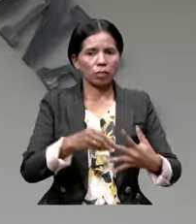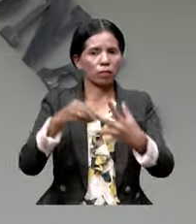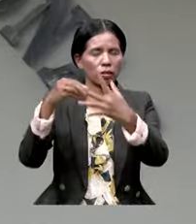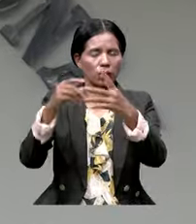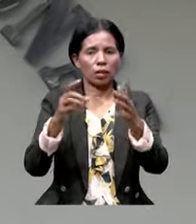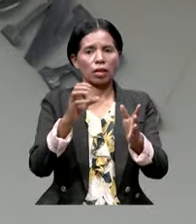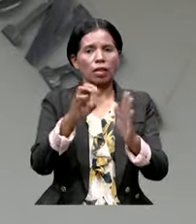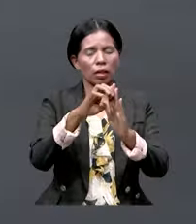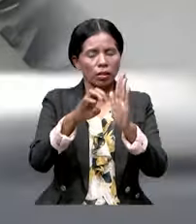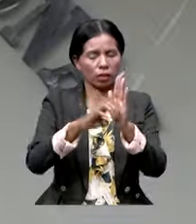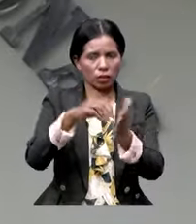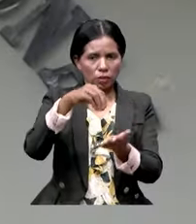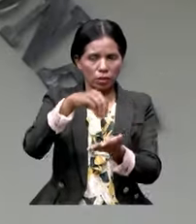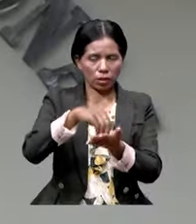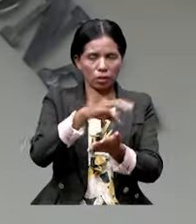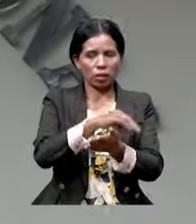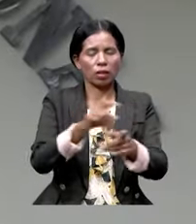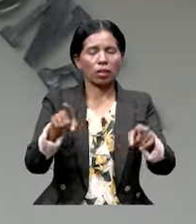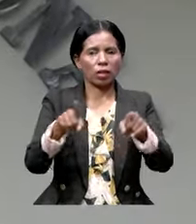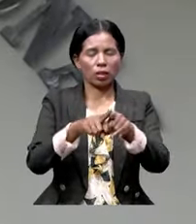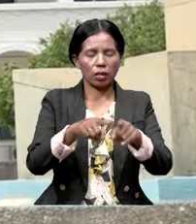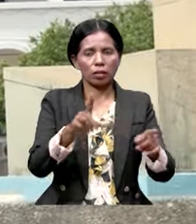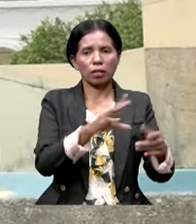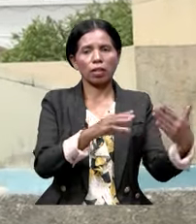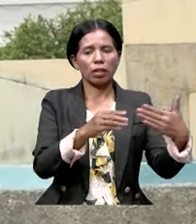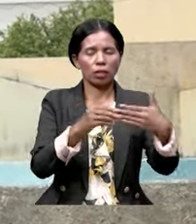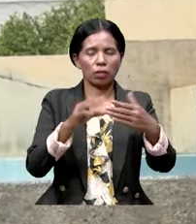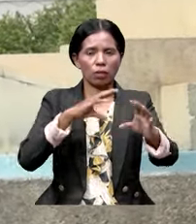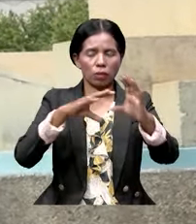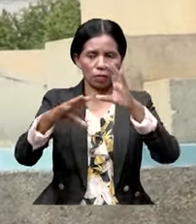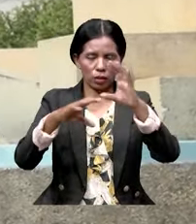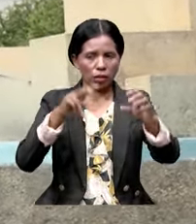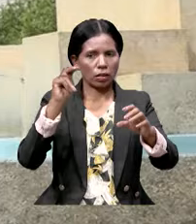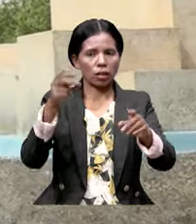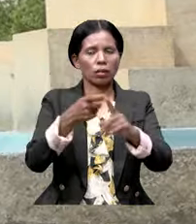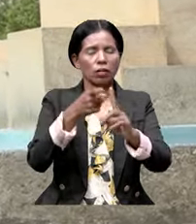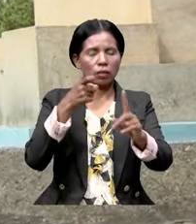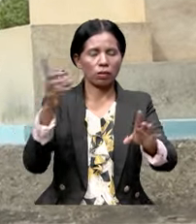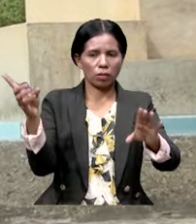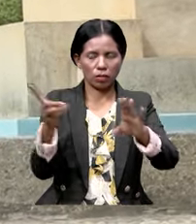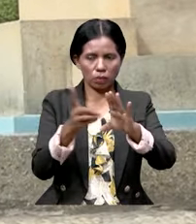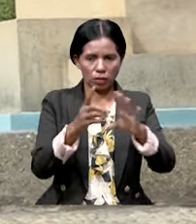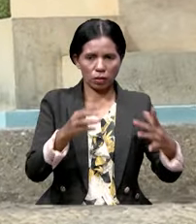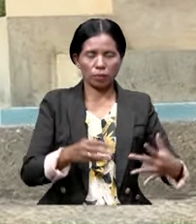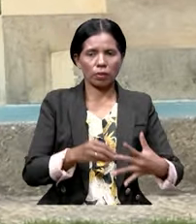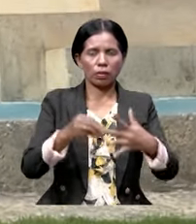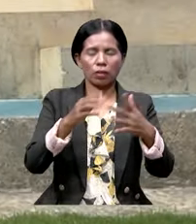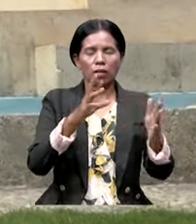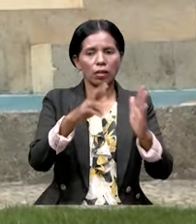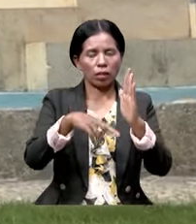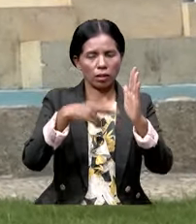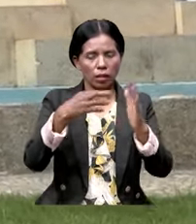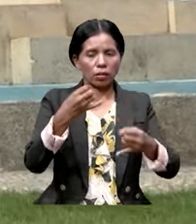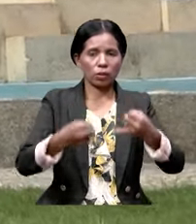hatu, lihusi, legislação, hanesa forma principal comunicação nia, lihusi, documento oficial, procedimento